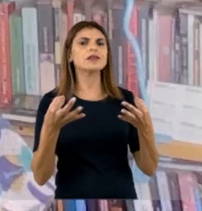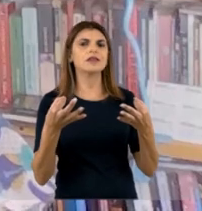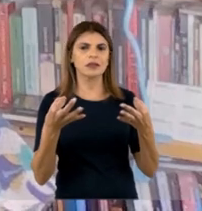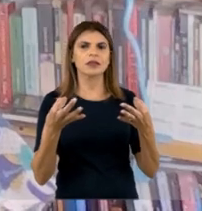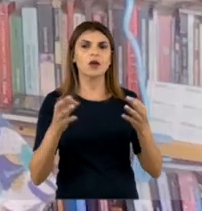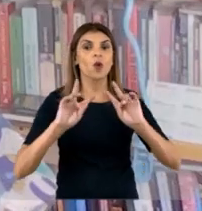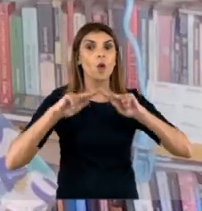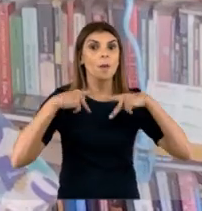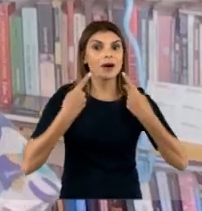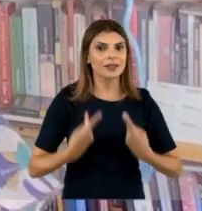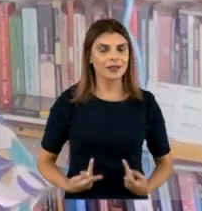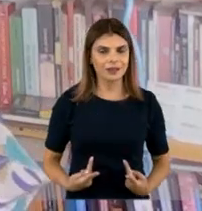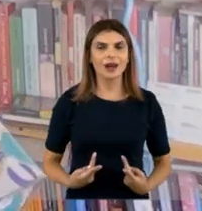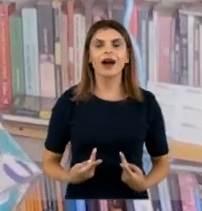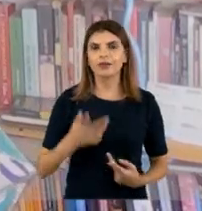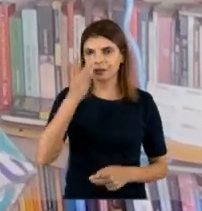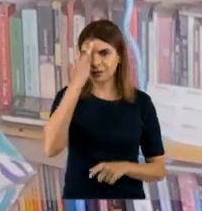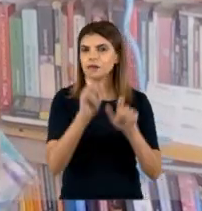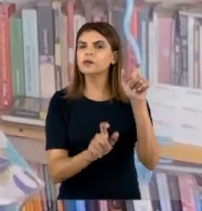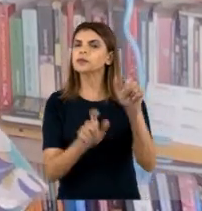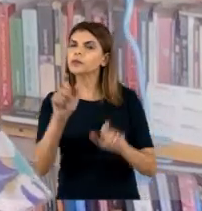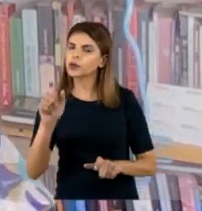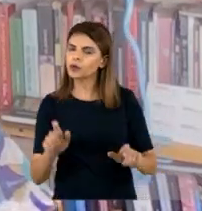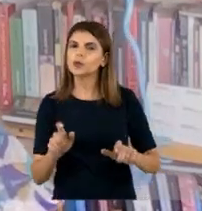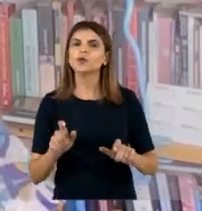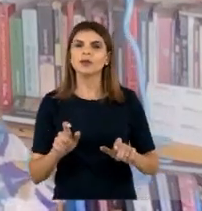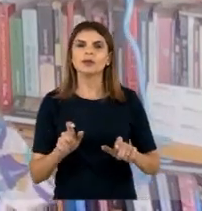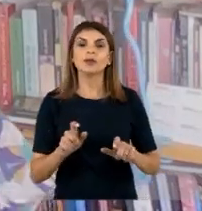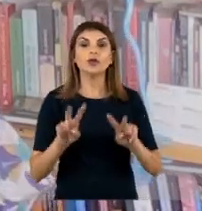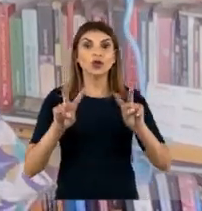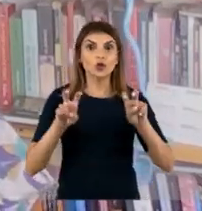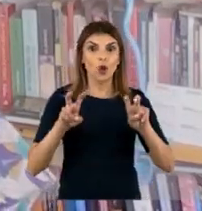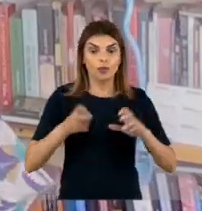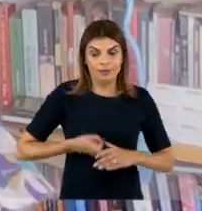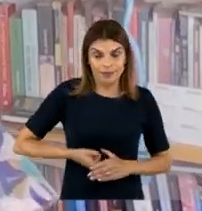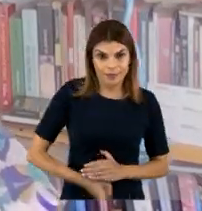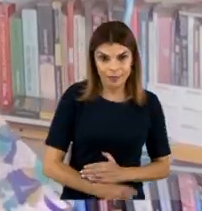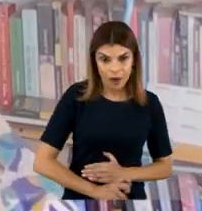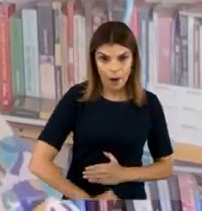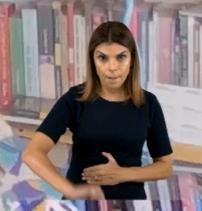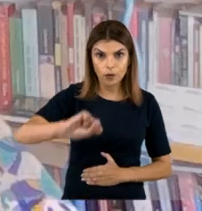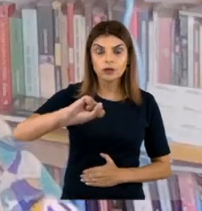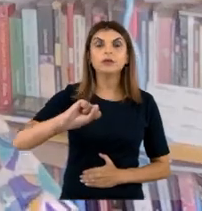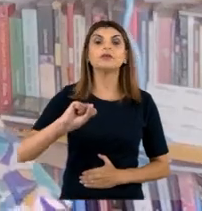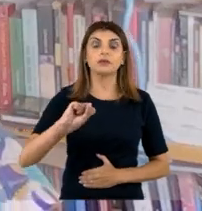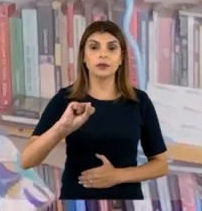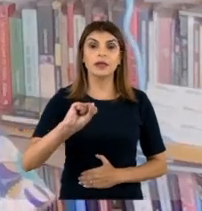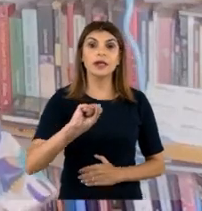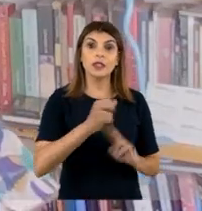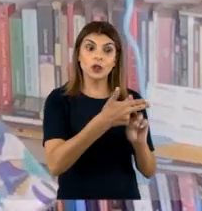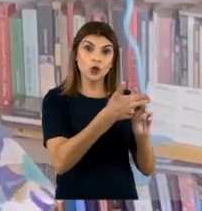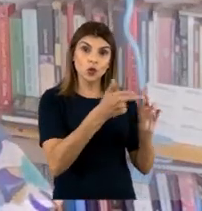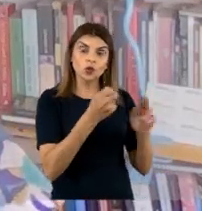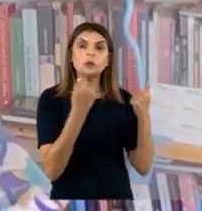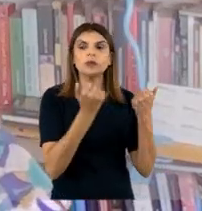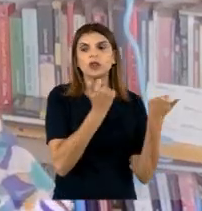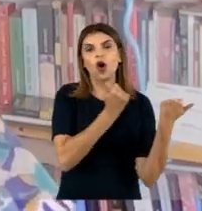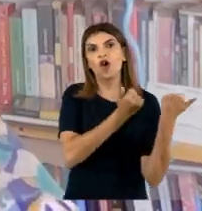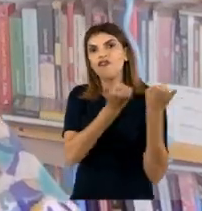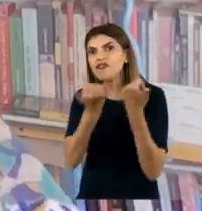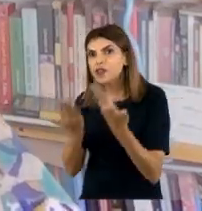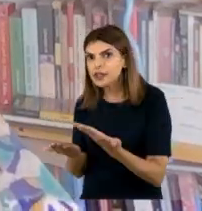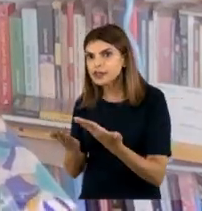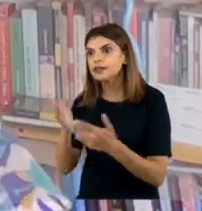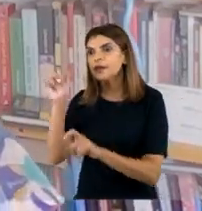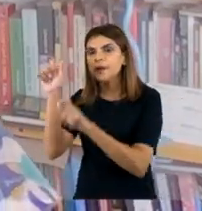humanizada ao abortamento, né? Essa atenção que o serviço de saúde precisa fornecer para as mulheres